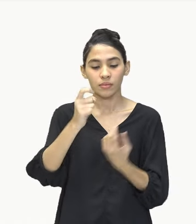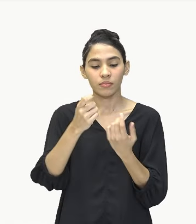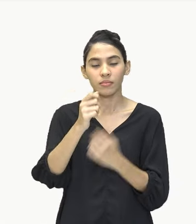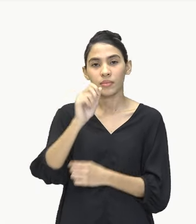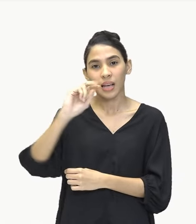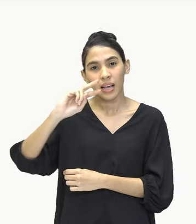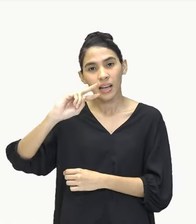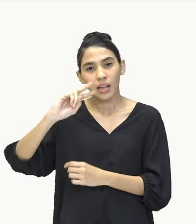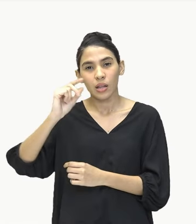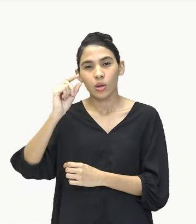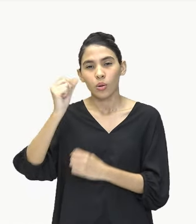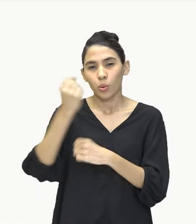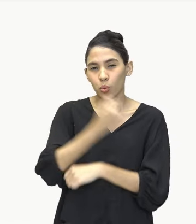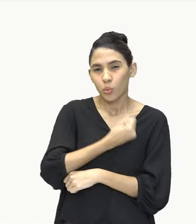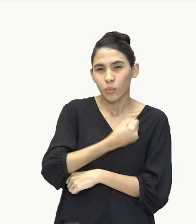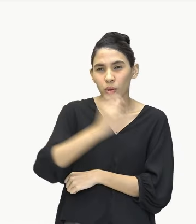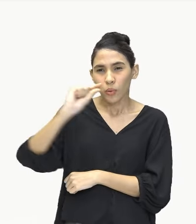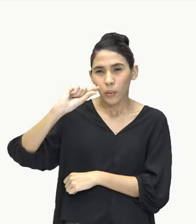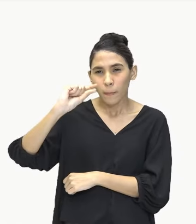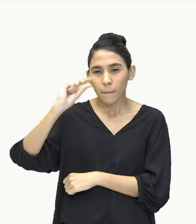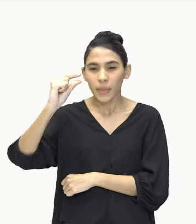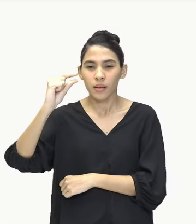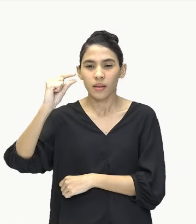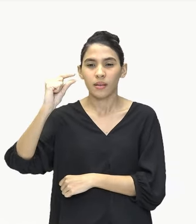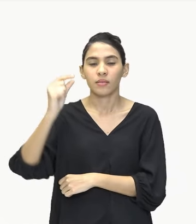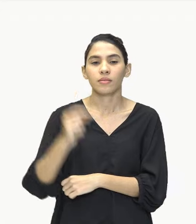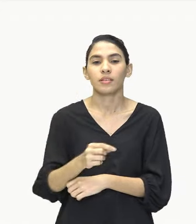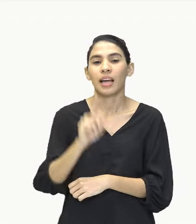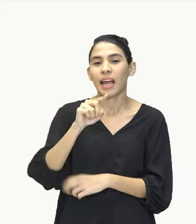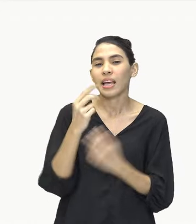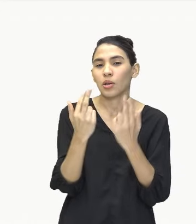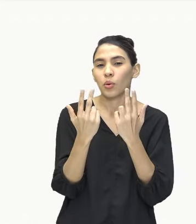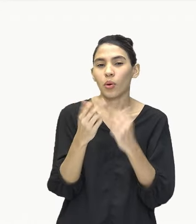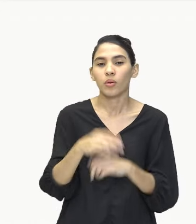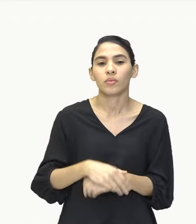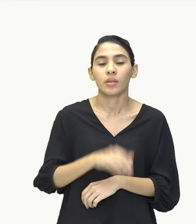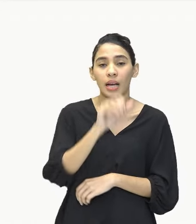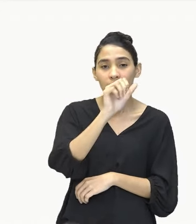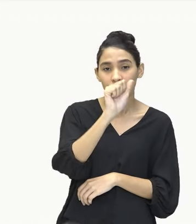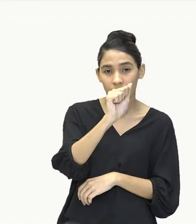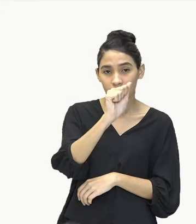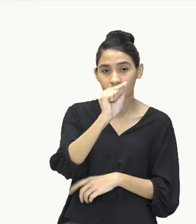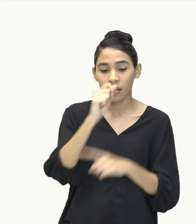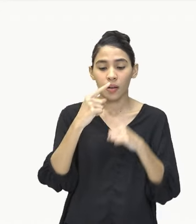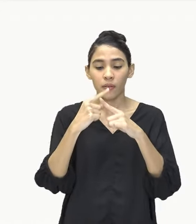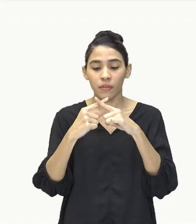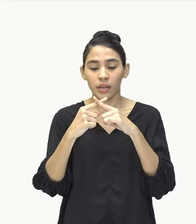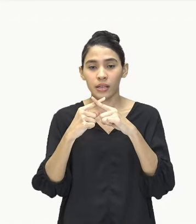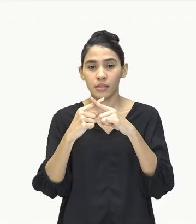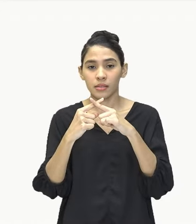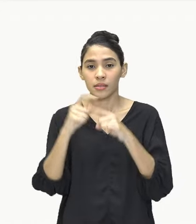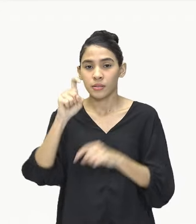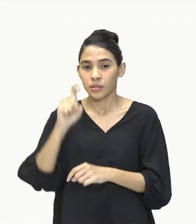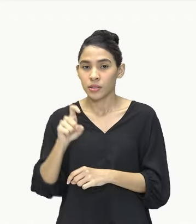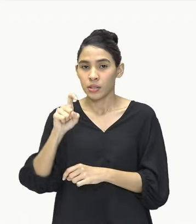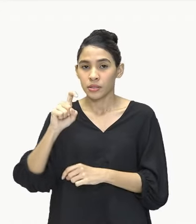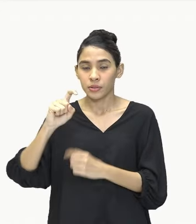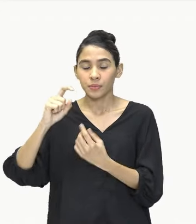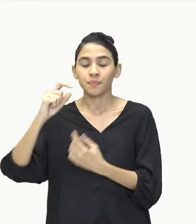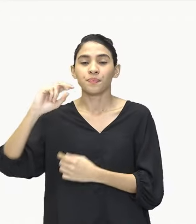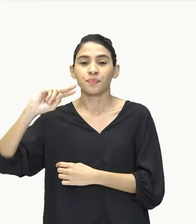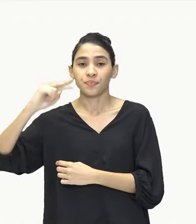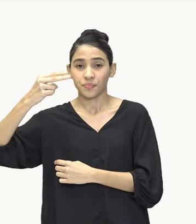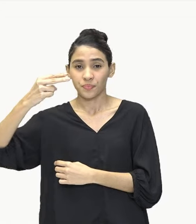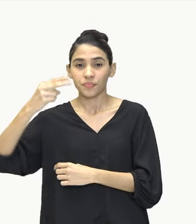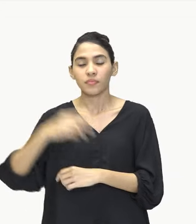é a mesma coisa que A multiplicado por X elevado a N. Eles